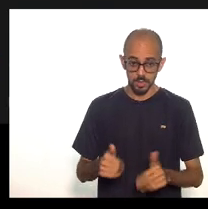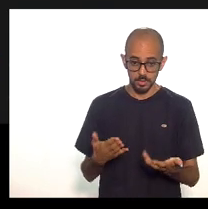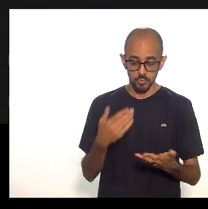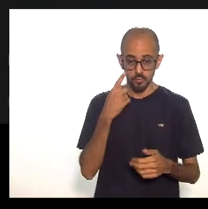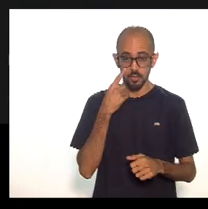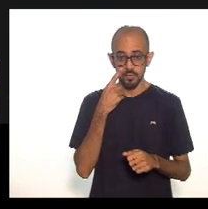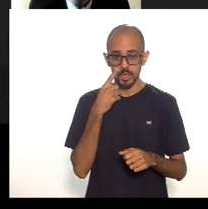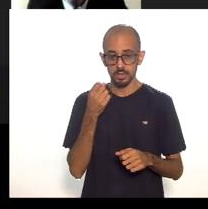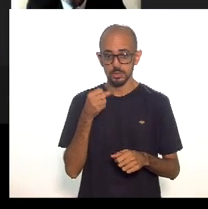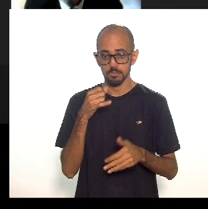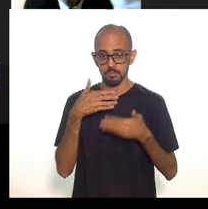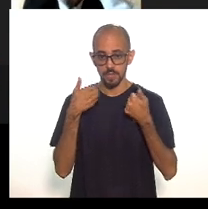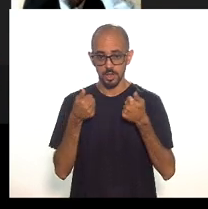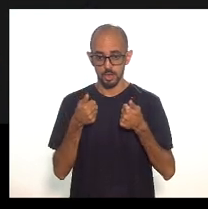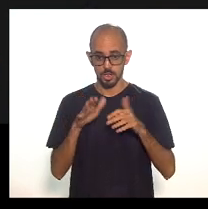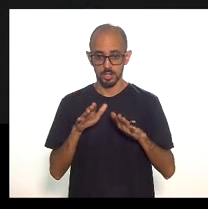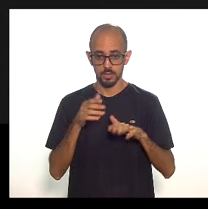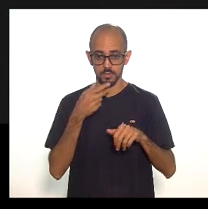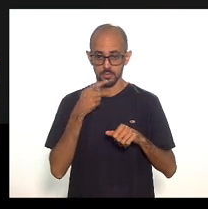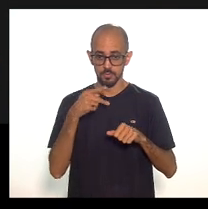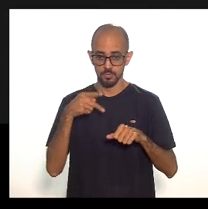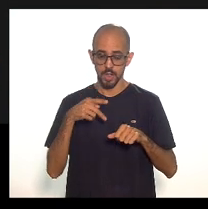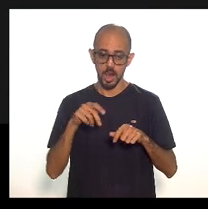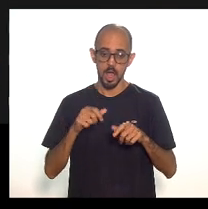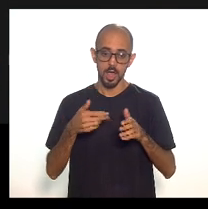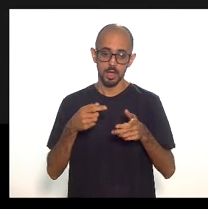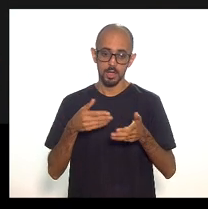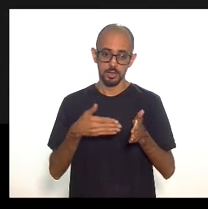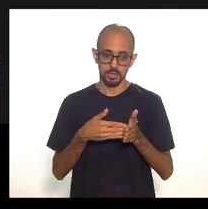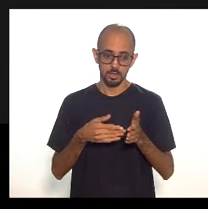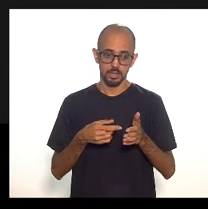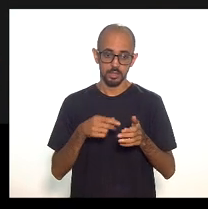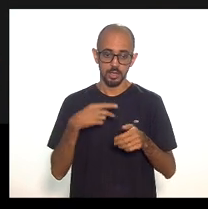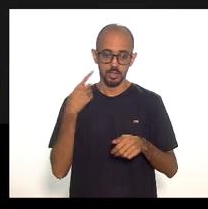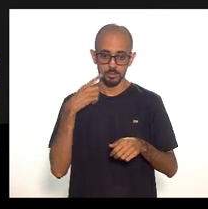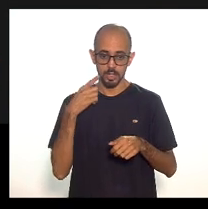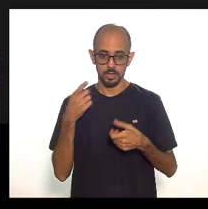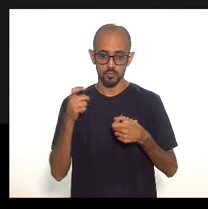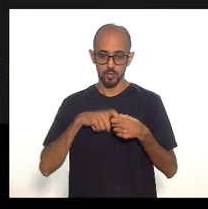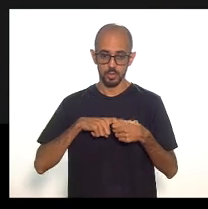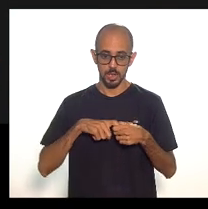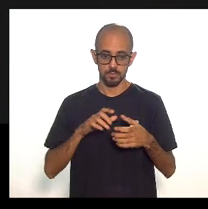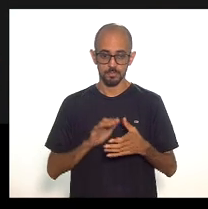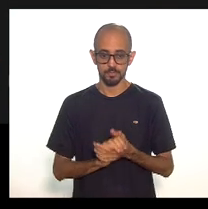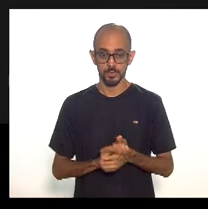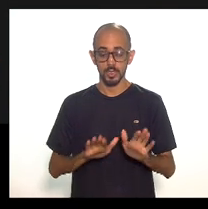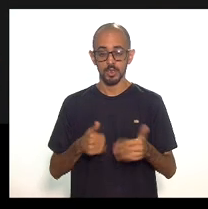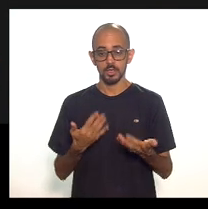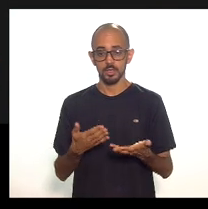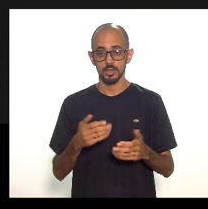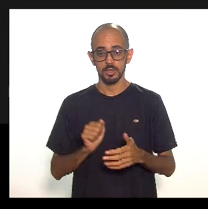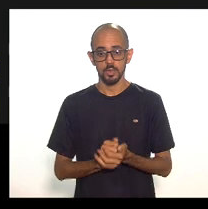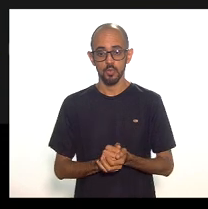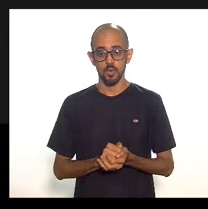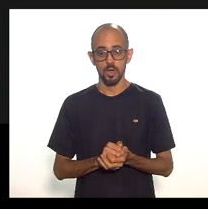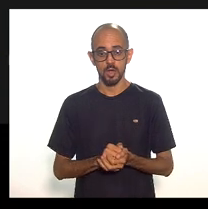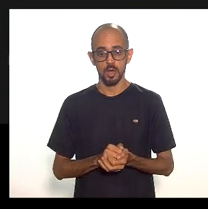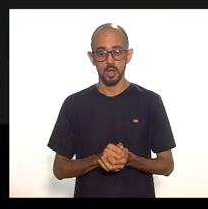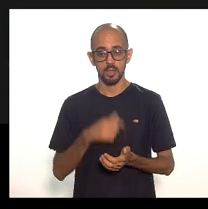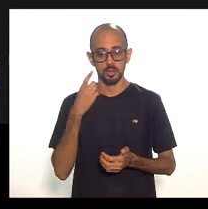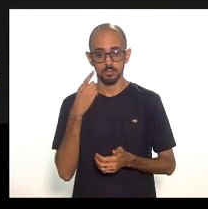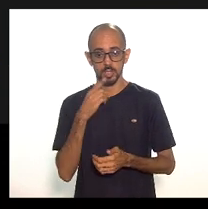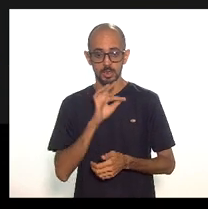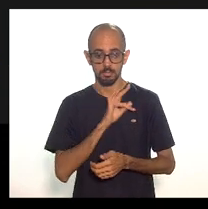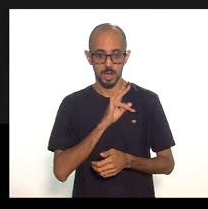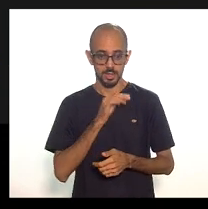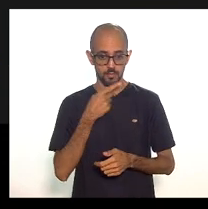Vamos ver se ela melhora. Eu vou falar um pouquinho enquanto ela melhora, depois ela volta. Eu queria, então, já que nós vamos passar a palavra, quando a Marta ainda vai falar, vamos passar